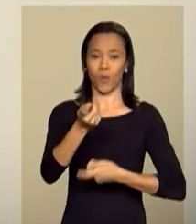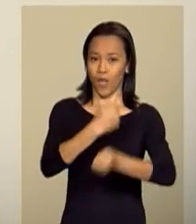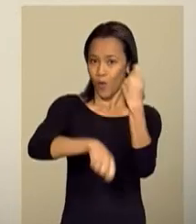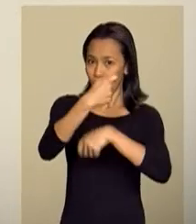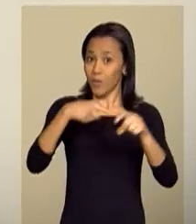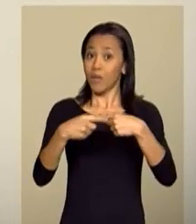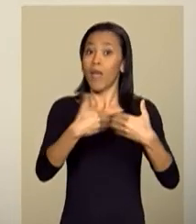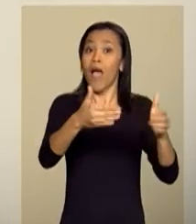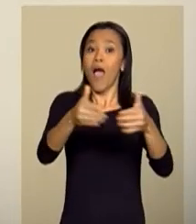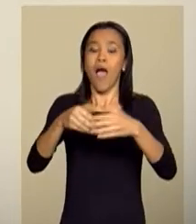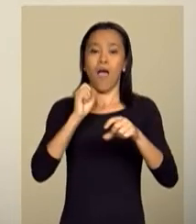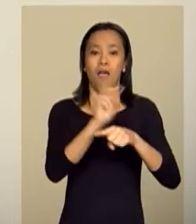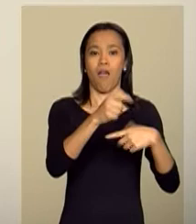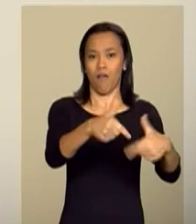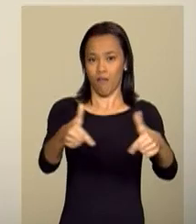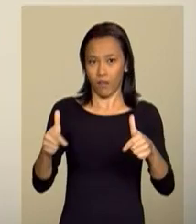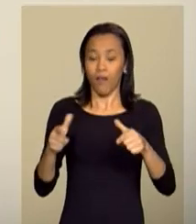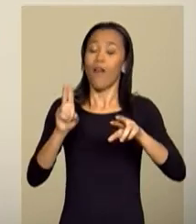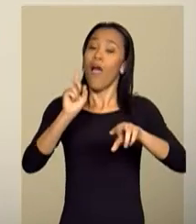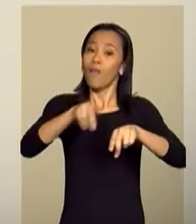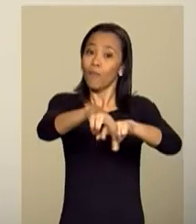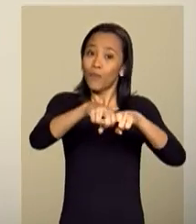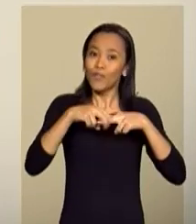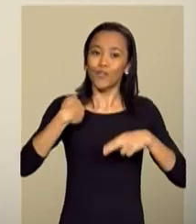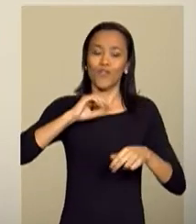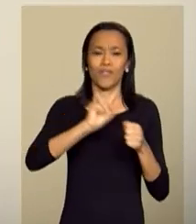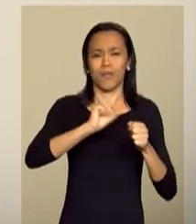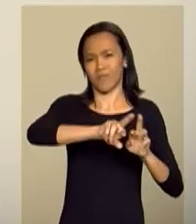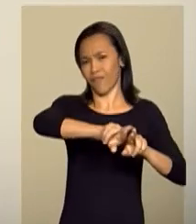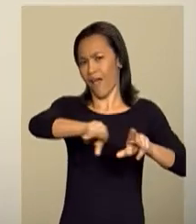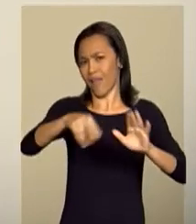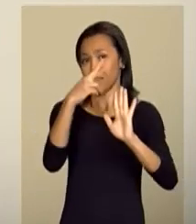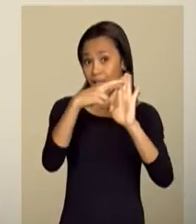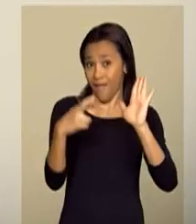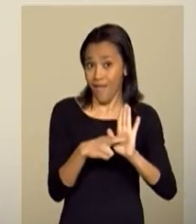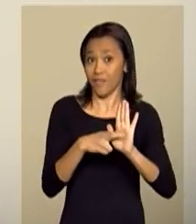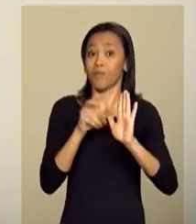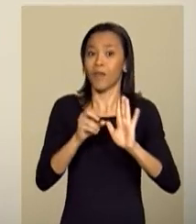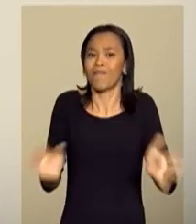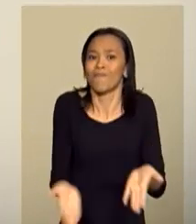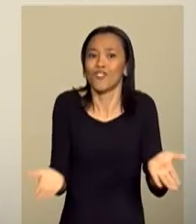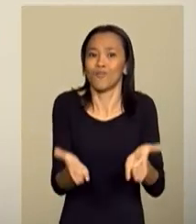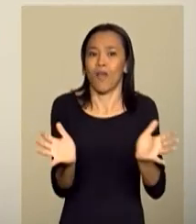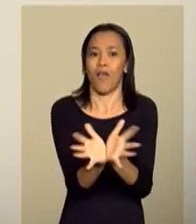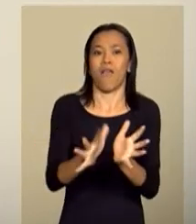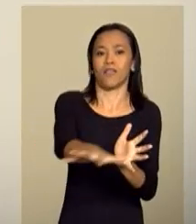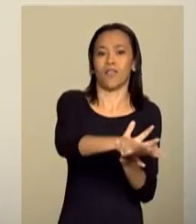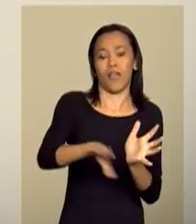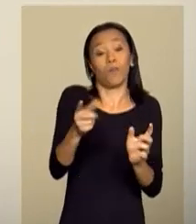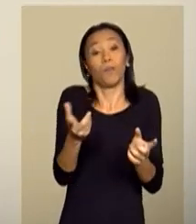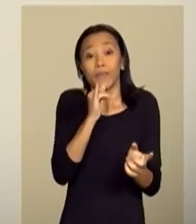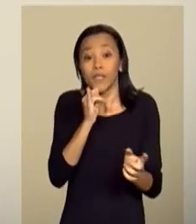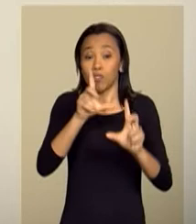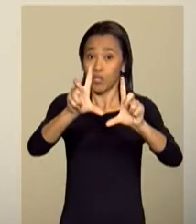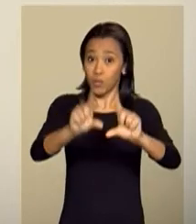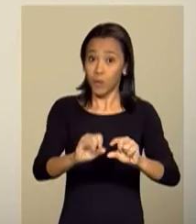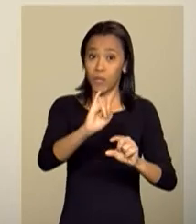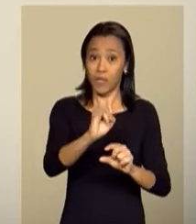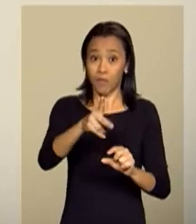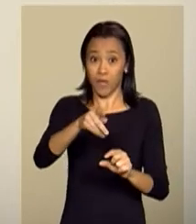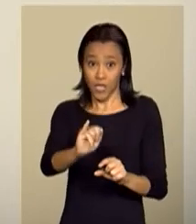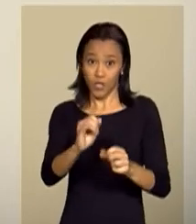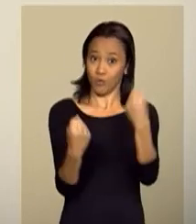de empregos foi por isso que nós fizemos várias medidas para estimular esse setor por exemplo diminuímos o IPI dos